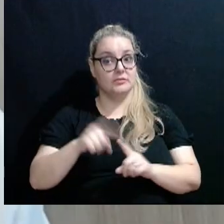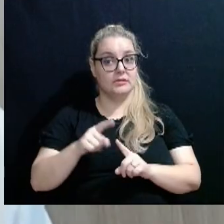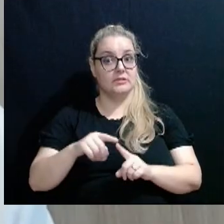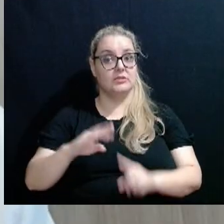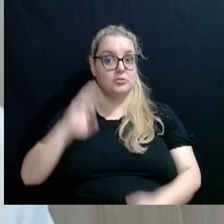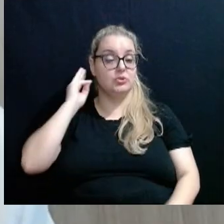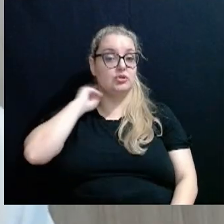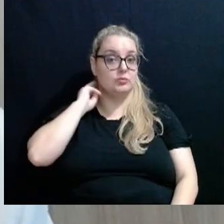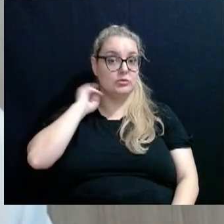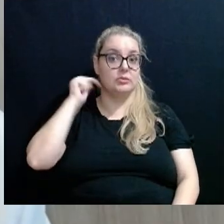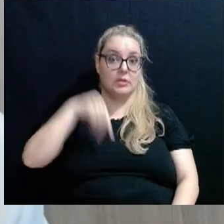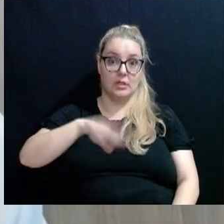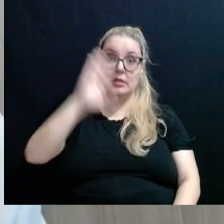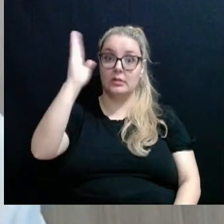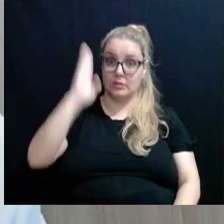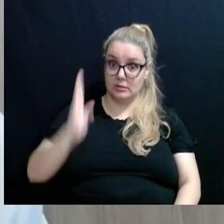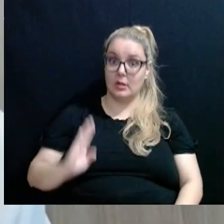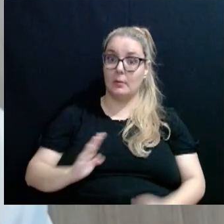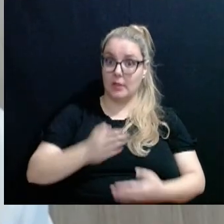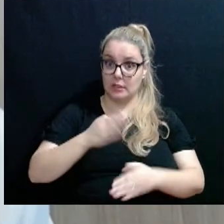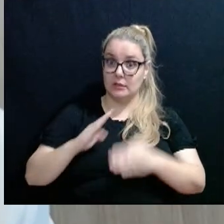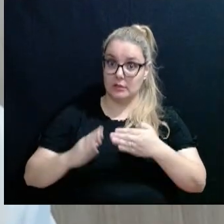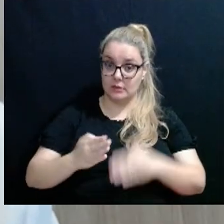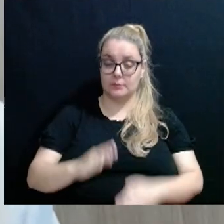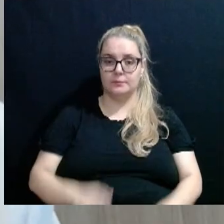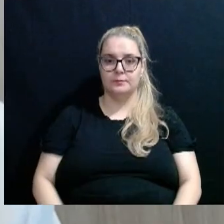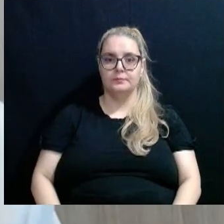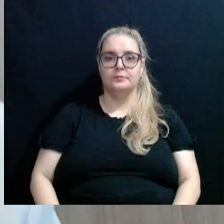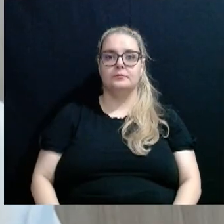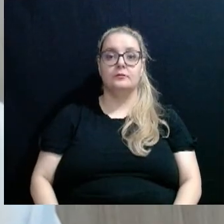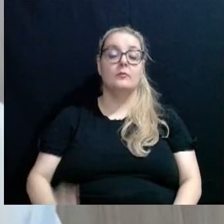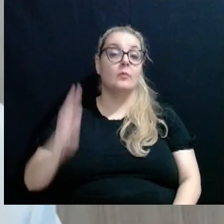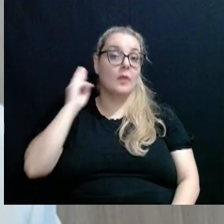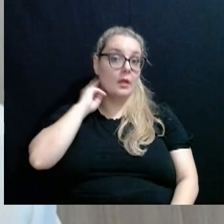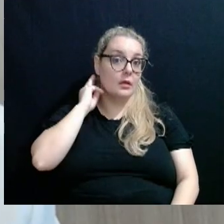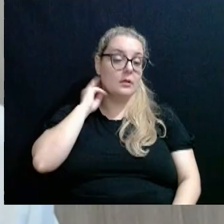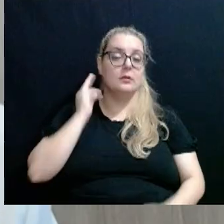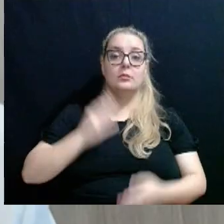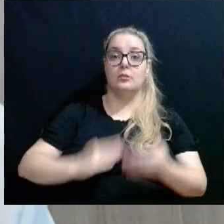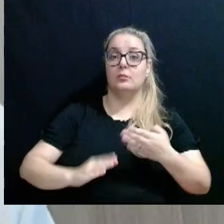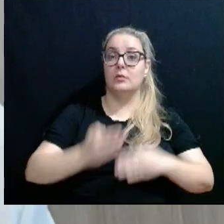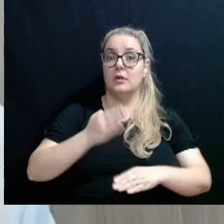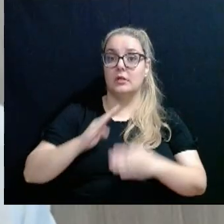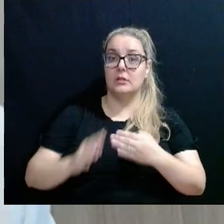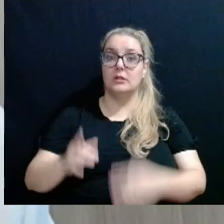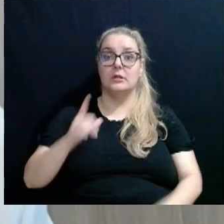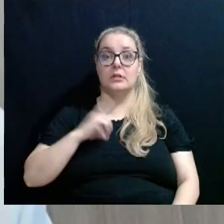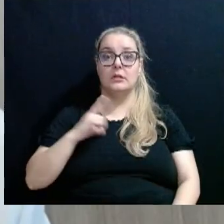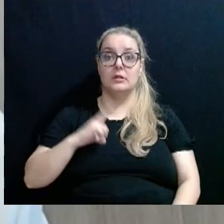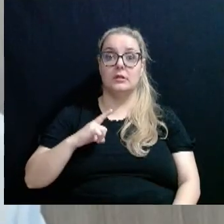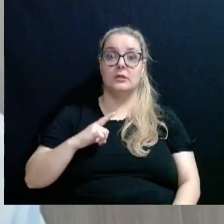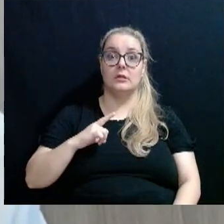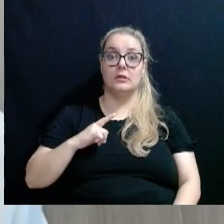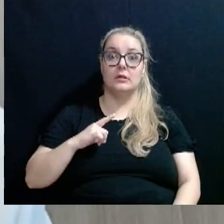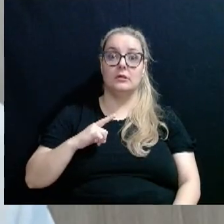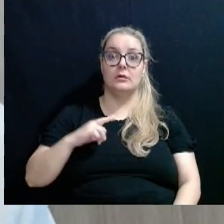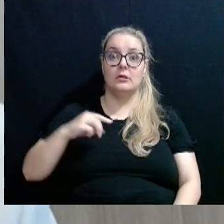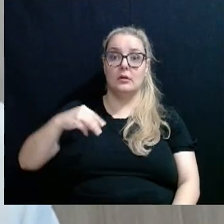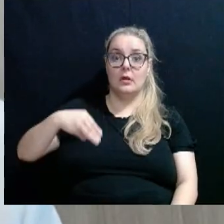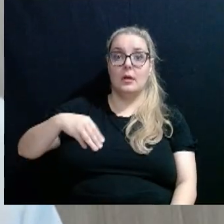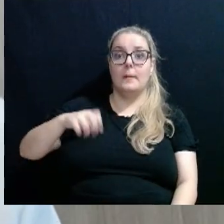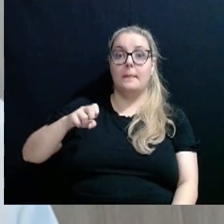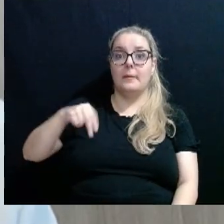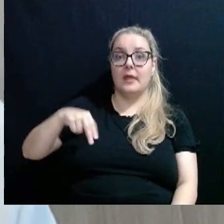ocorrência desse tipo de meningite aqui no Brasil. E entre as meningites bacterianas, a gente tem as